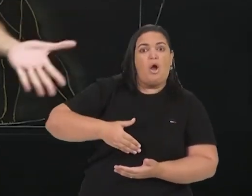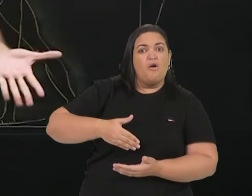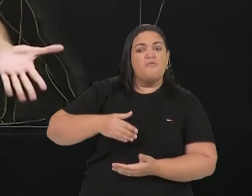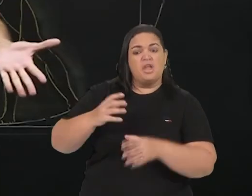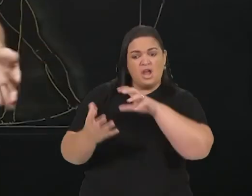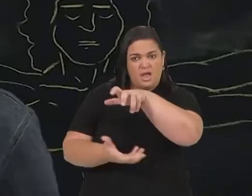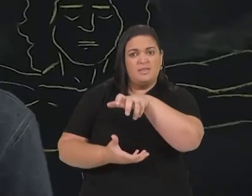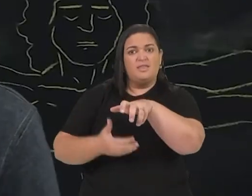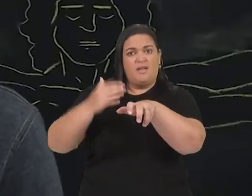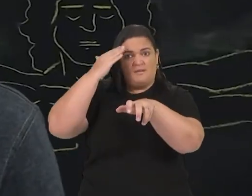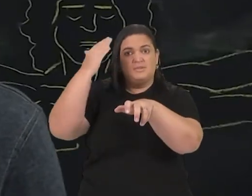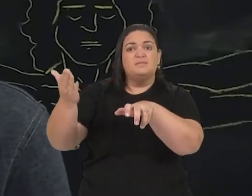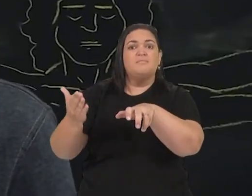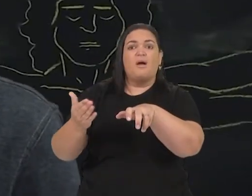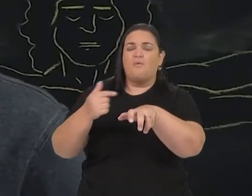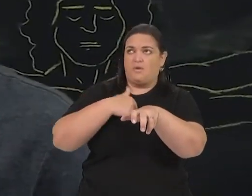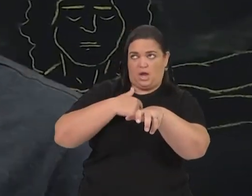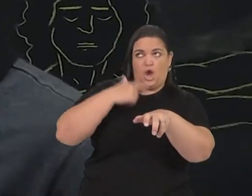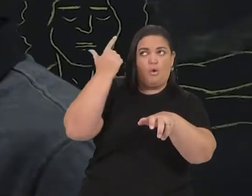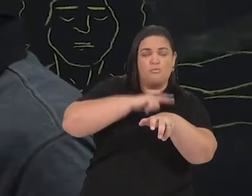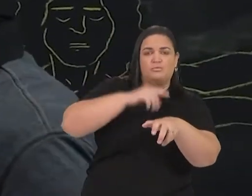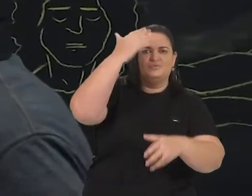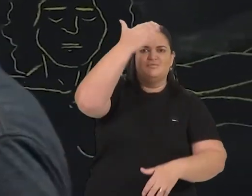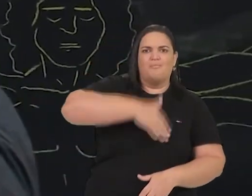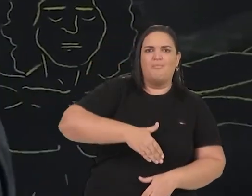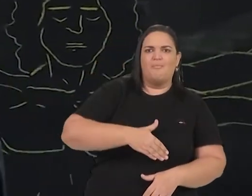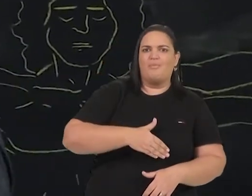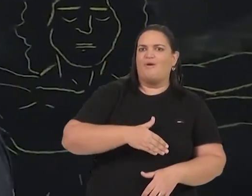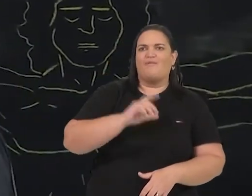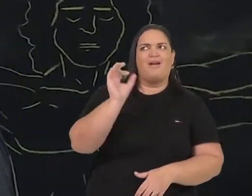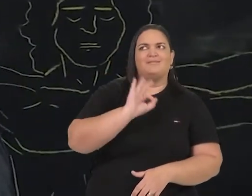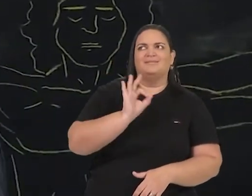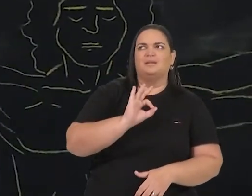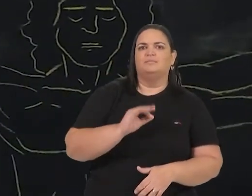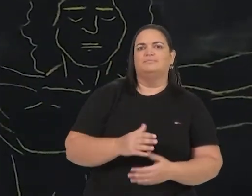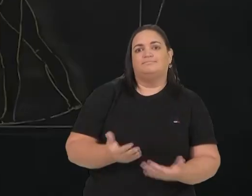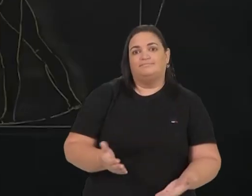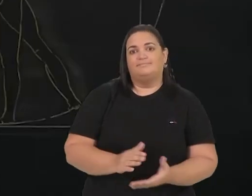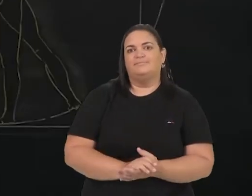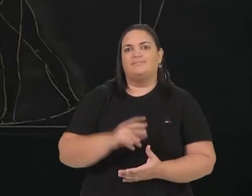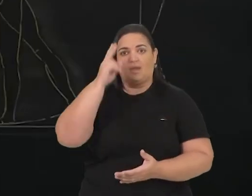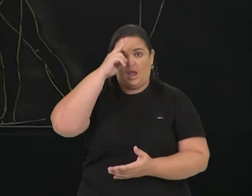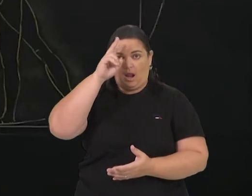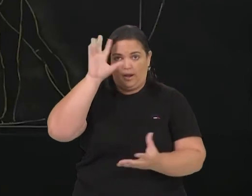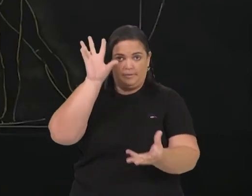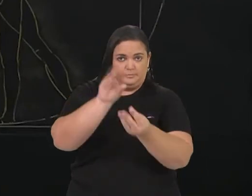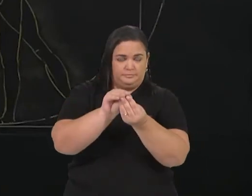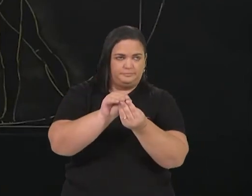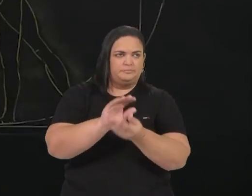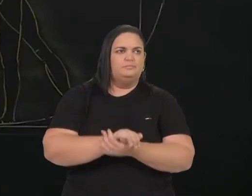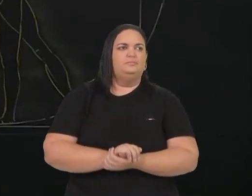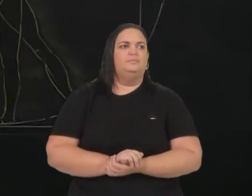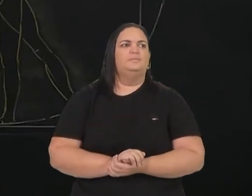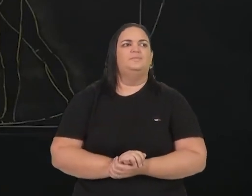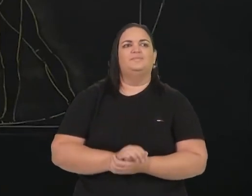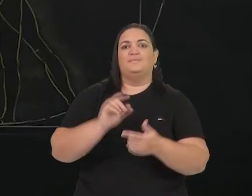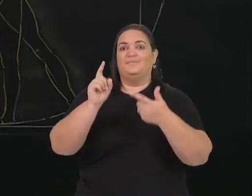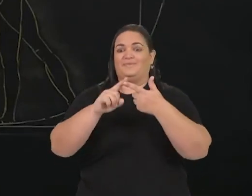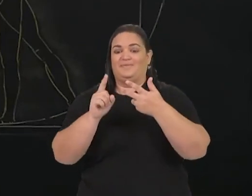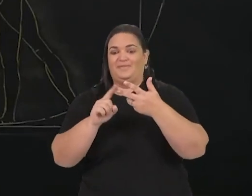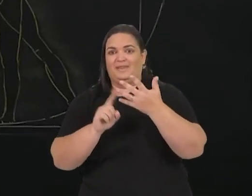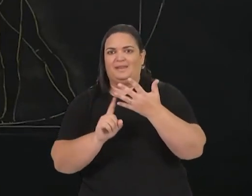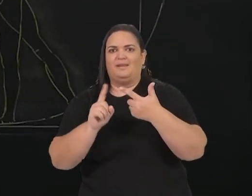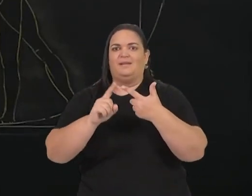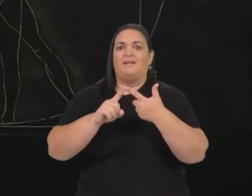centro do universo. Então, para recapitular, a gente vai finalizar aqui lembrando um pouco do que a gente falou, desse grande movimento de